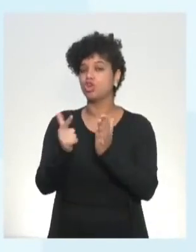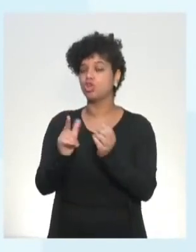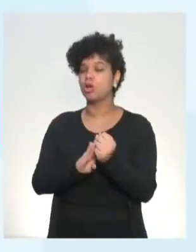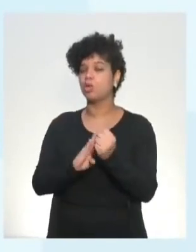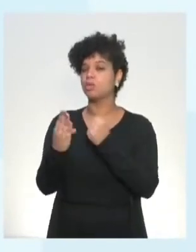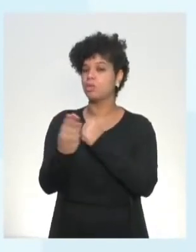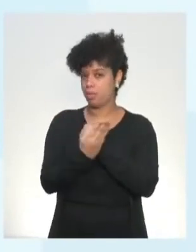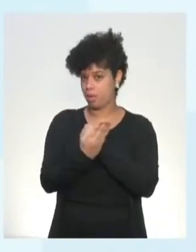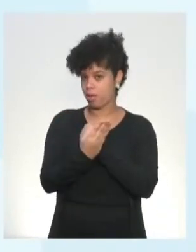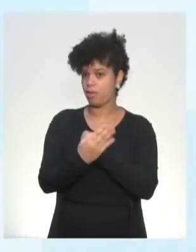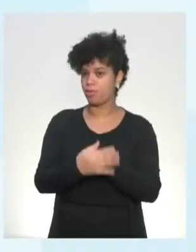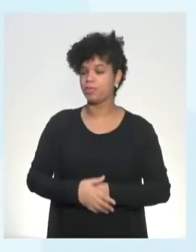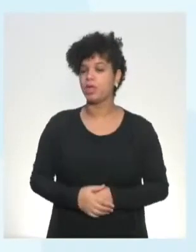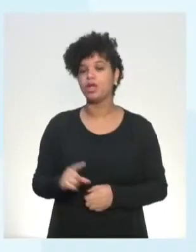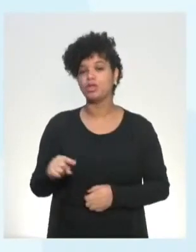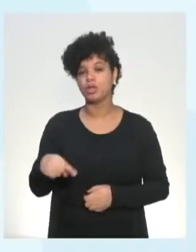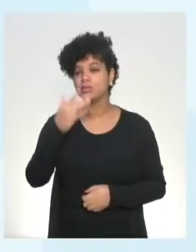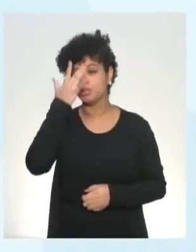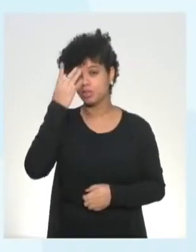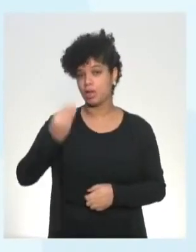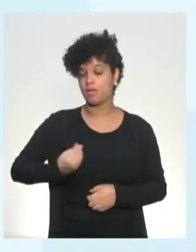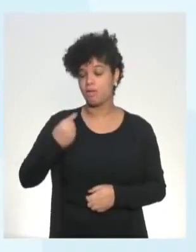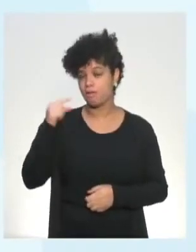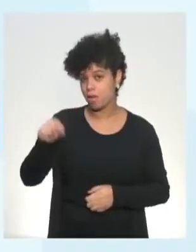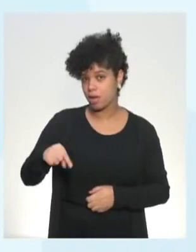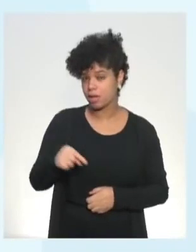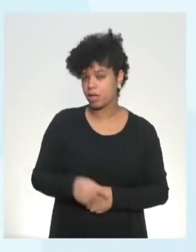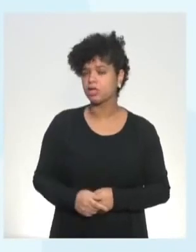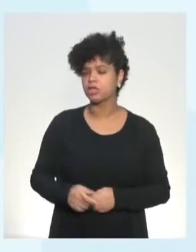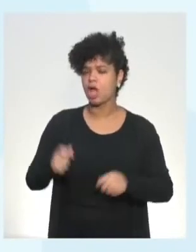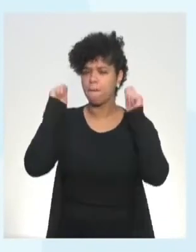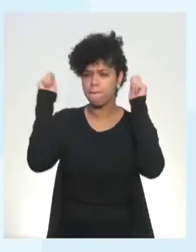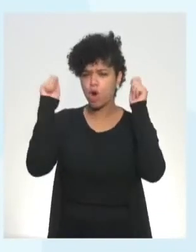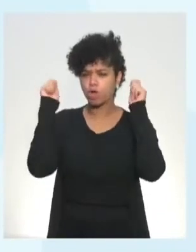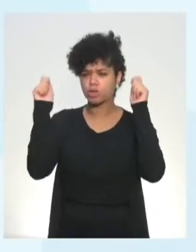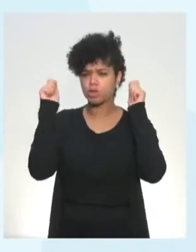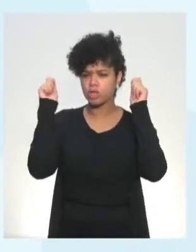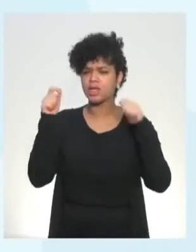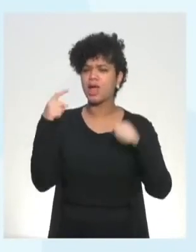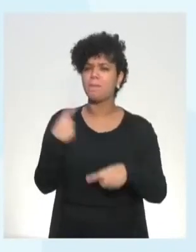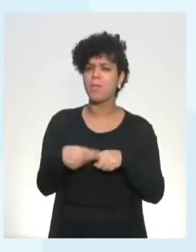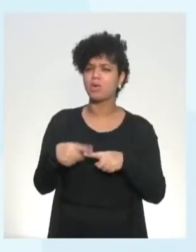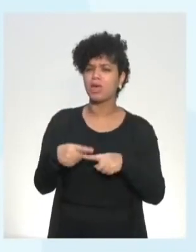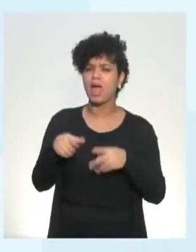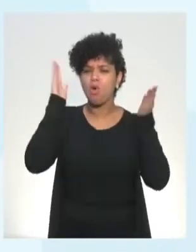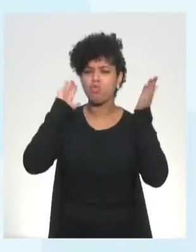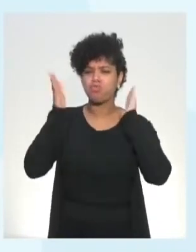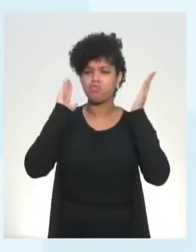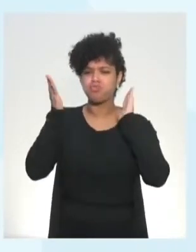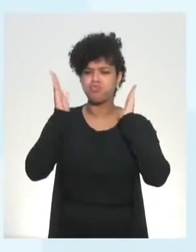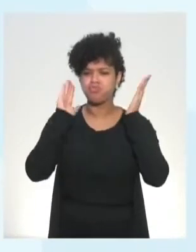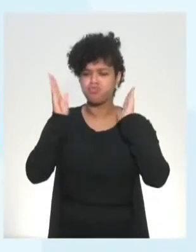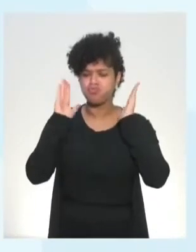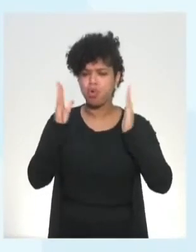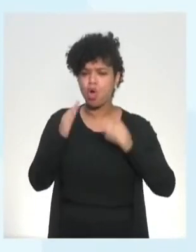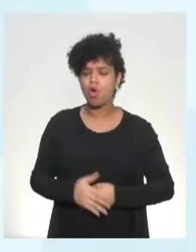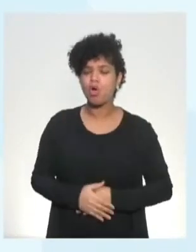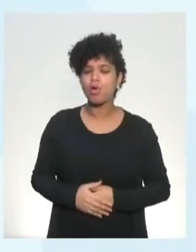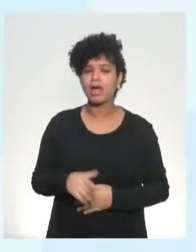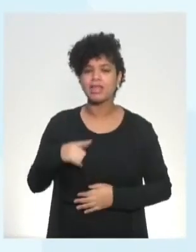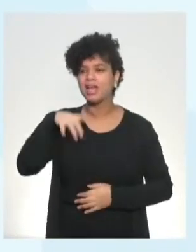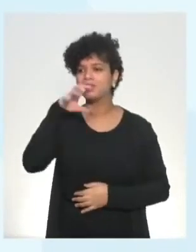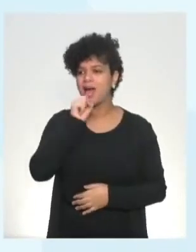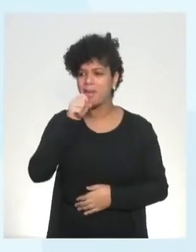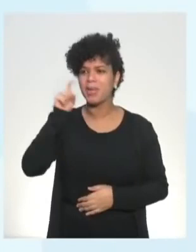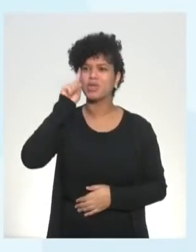bairro. Nós, moradores do bairro, queremos protestar contra o barulho que os caminhões de gás fazem todo sábado,